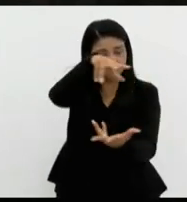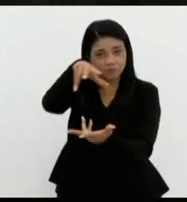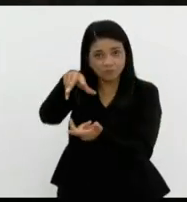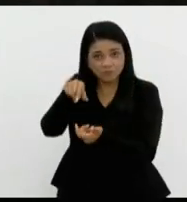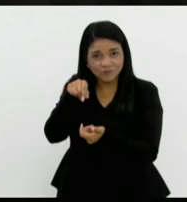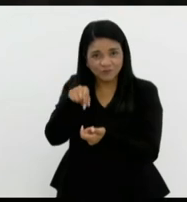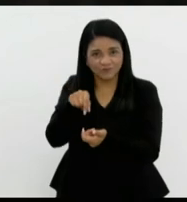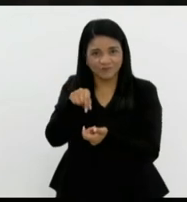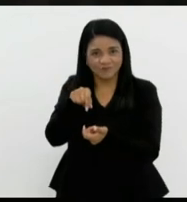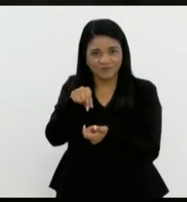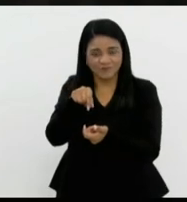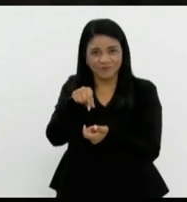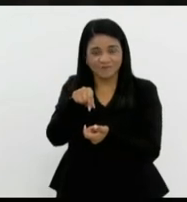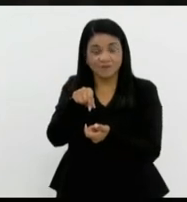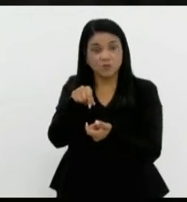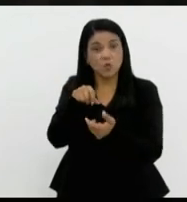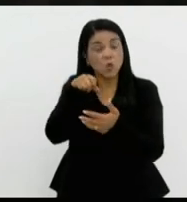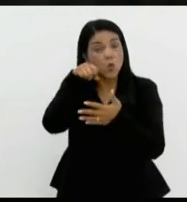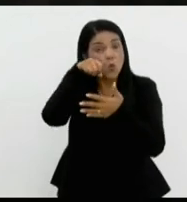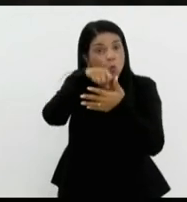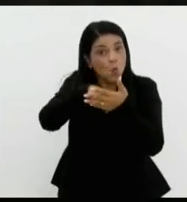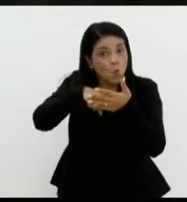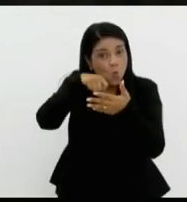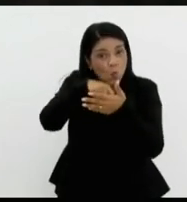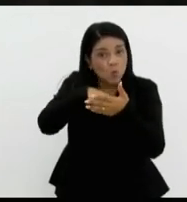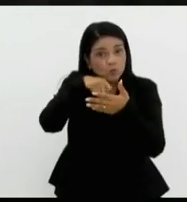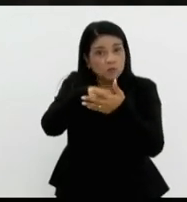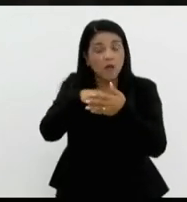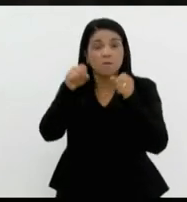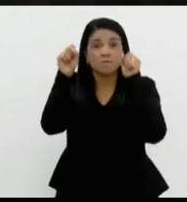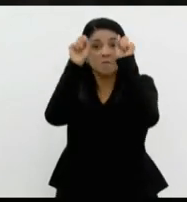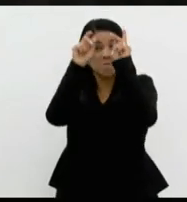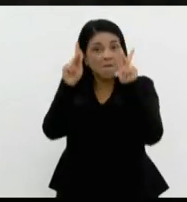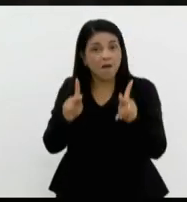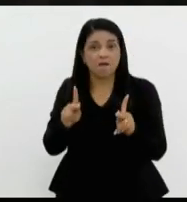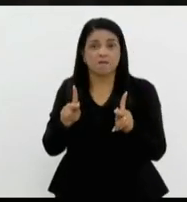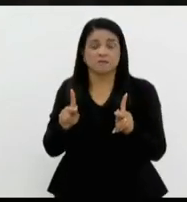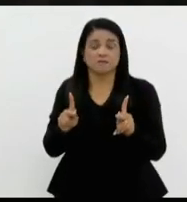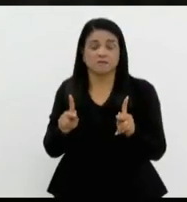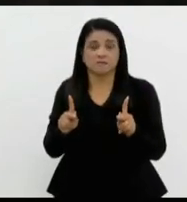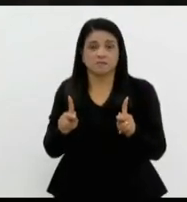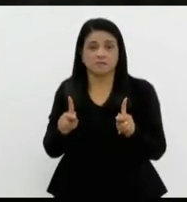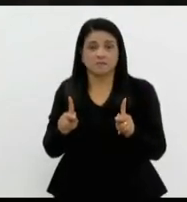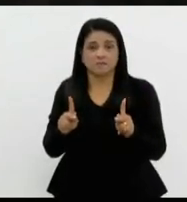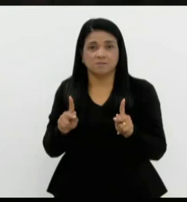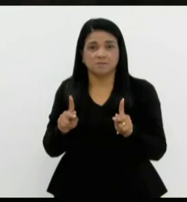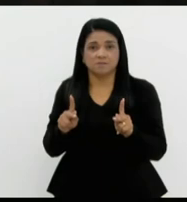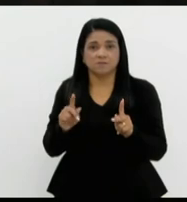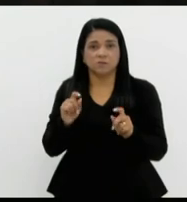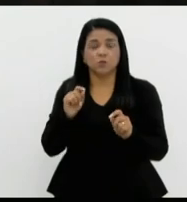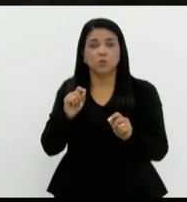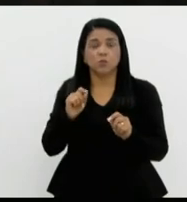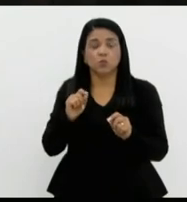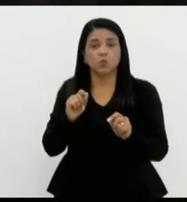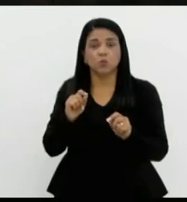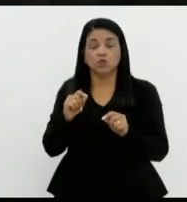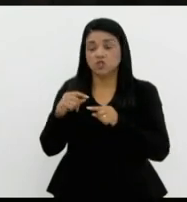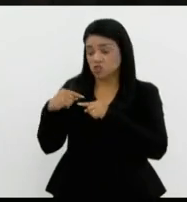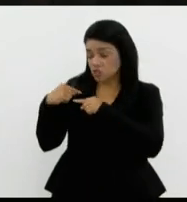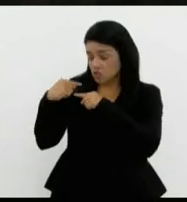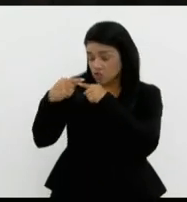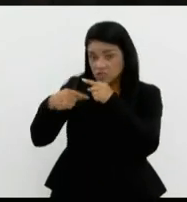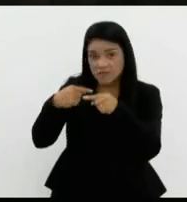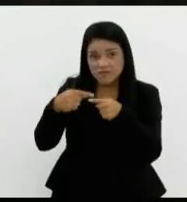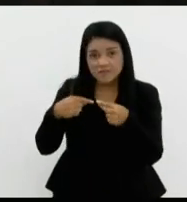gente lutar de fato para que se tenha paz. Porque que geração nós somos